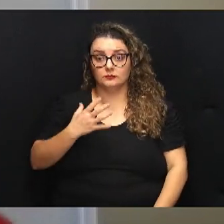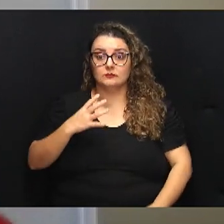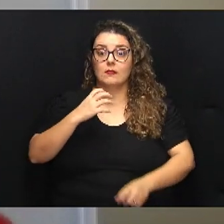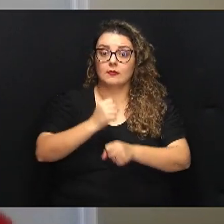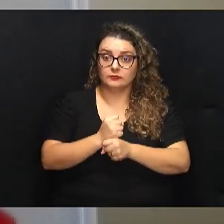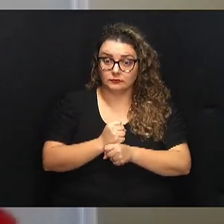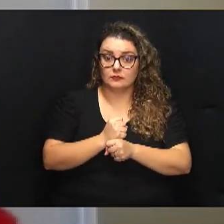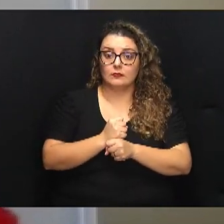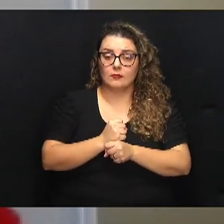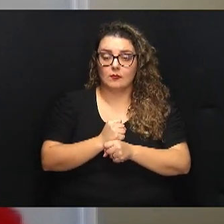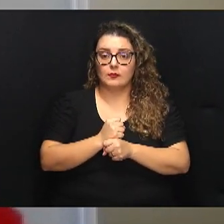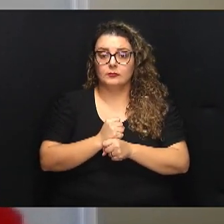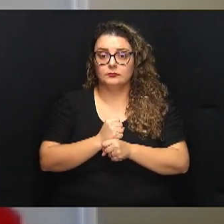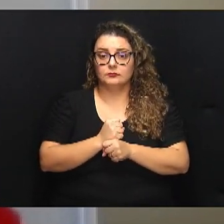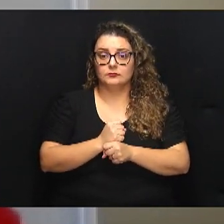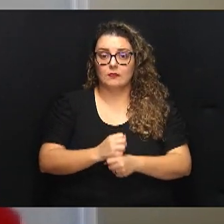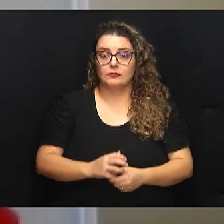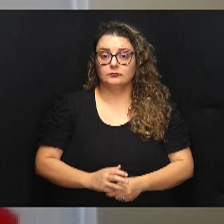completa.